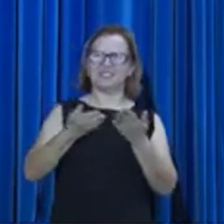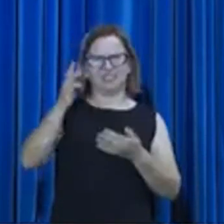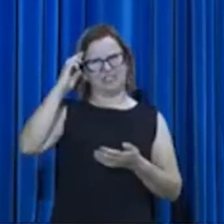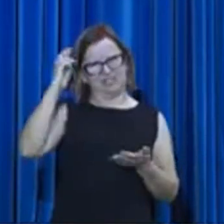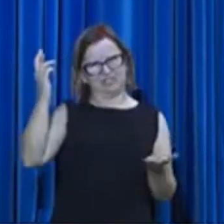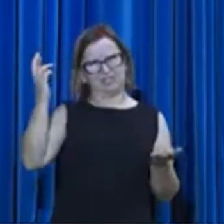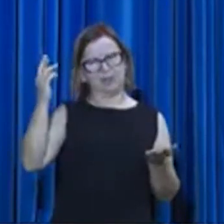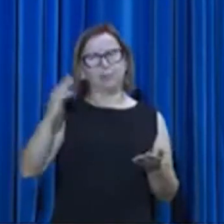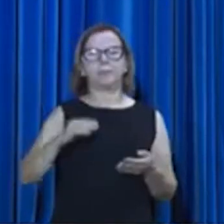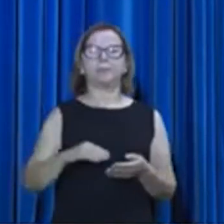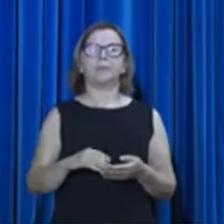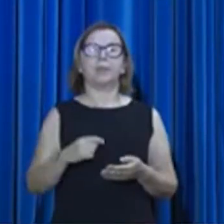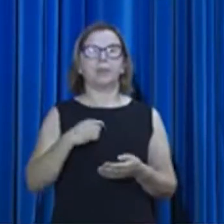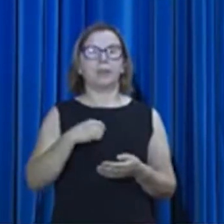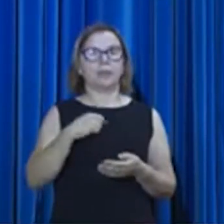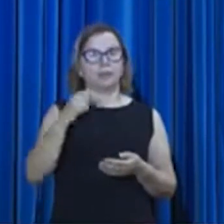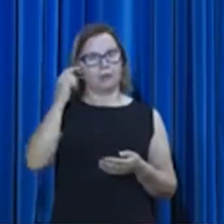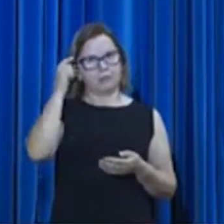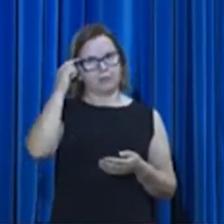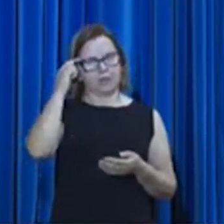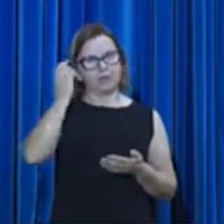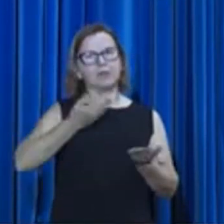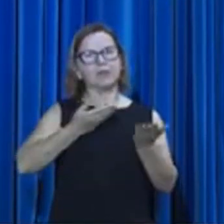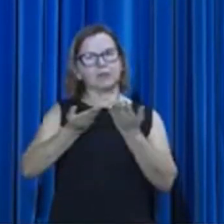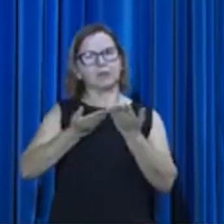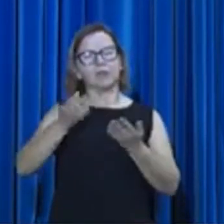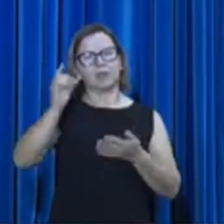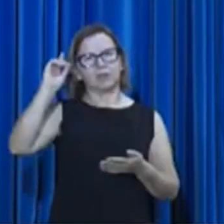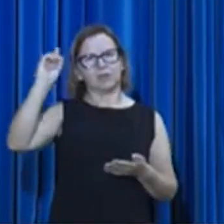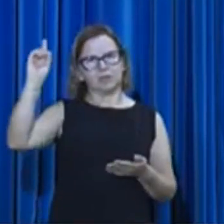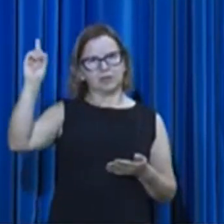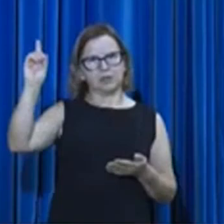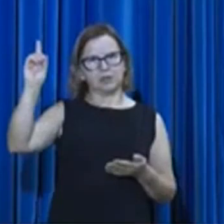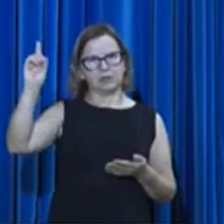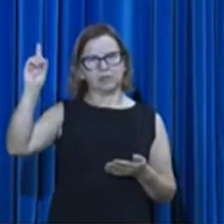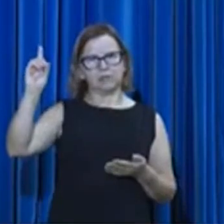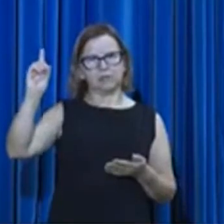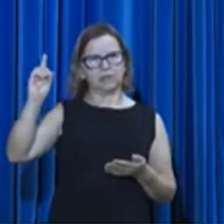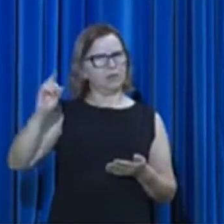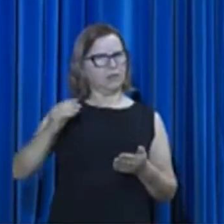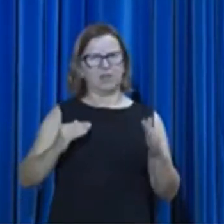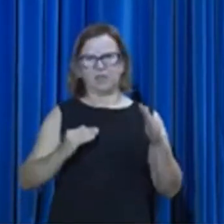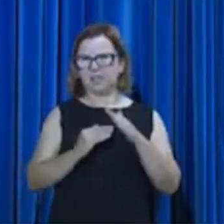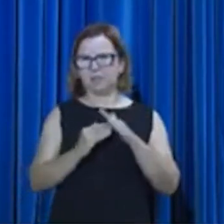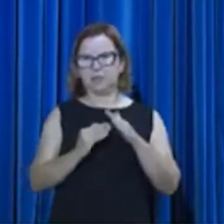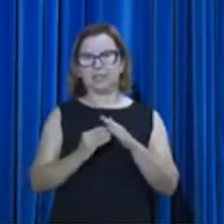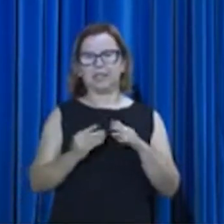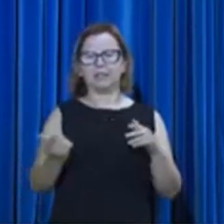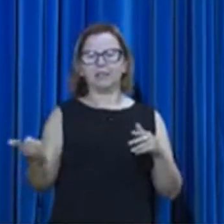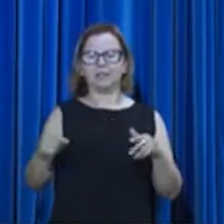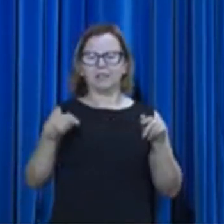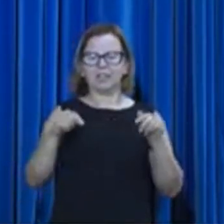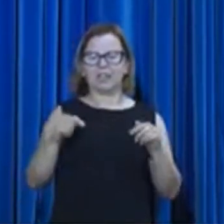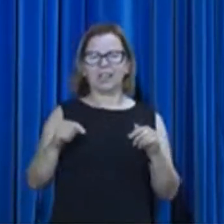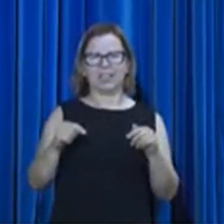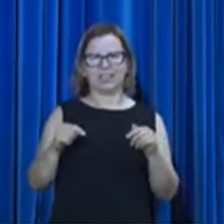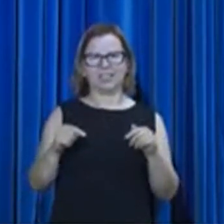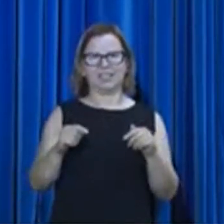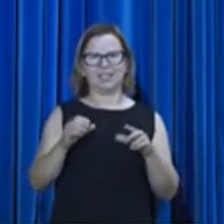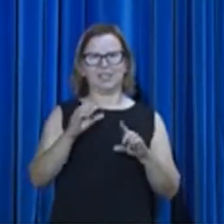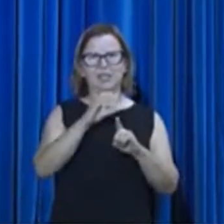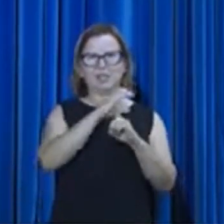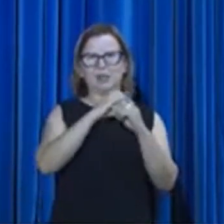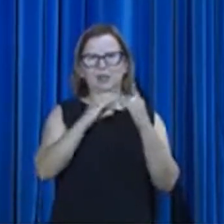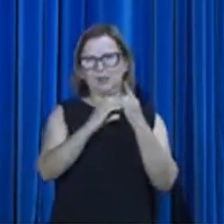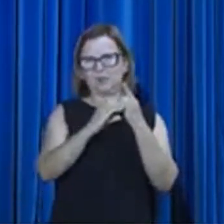penso que esse servir a Deus não está restrito a vir aqui, ficar num data show, numa mesa